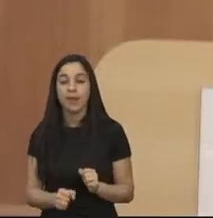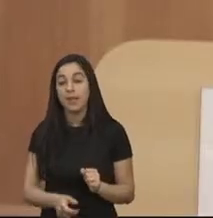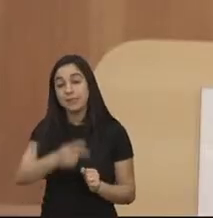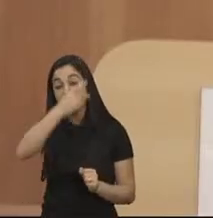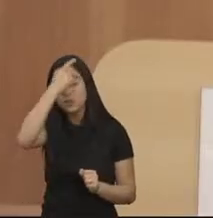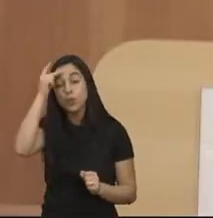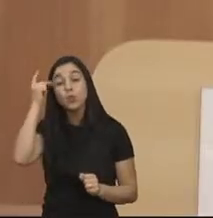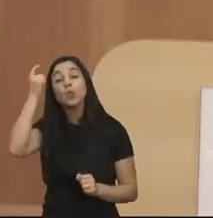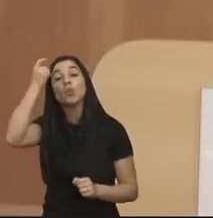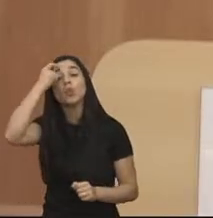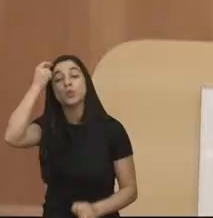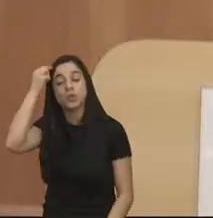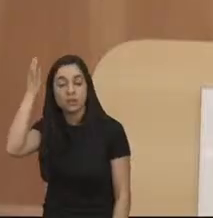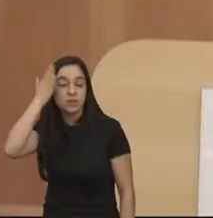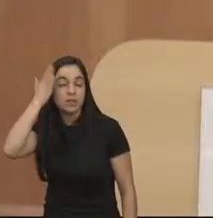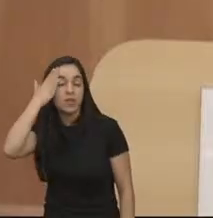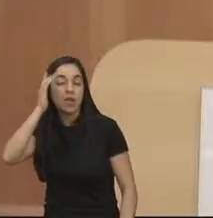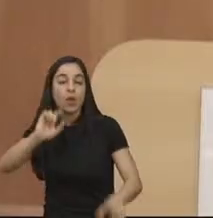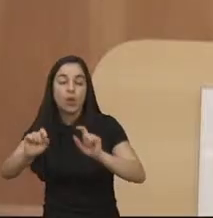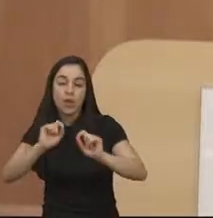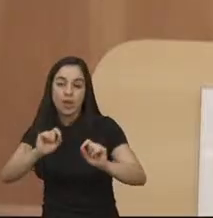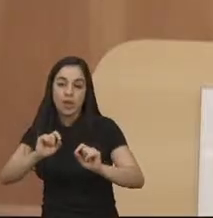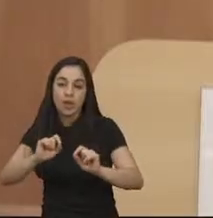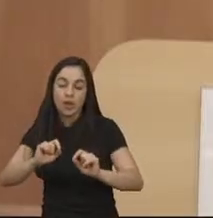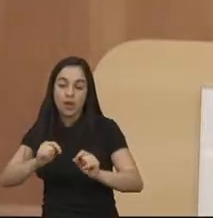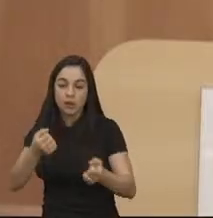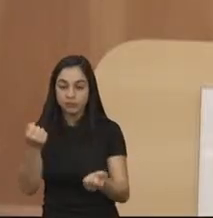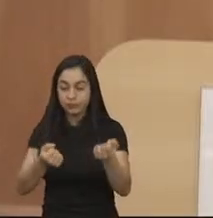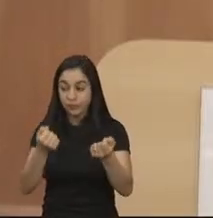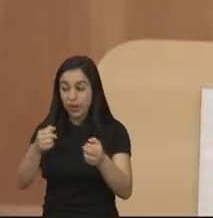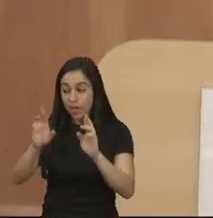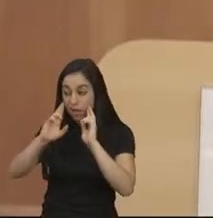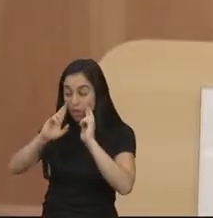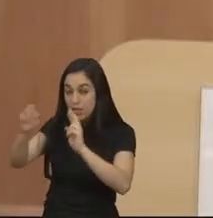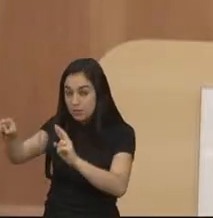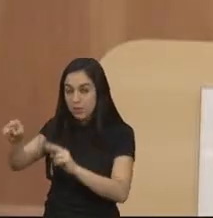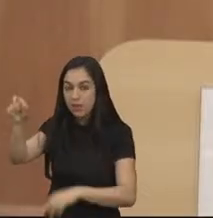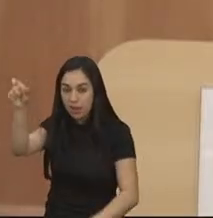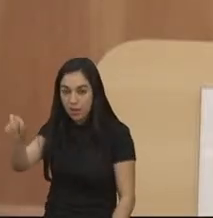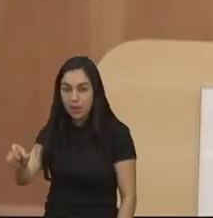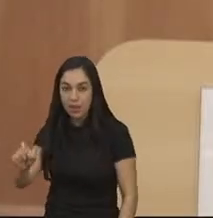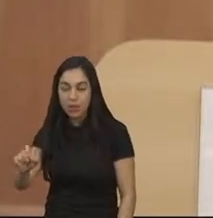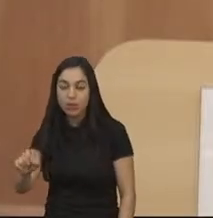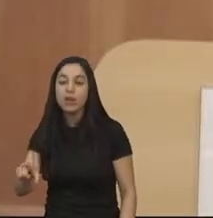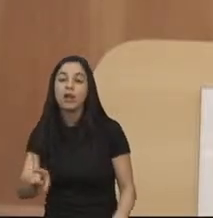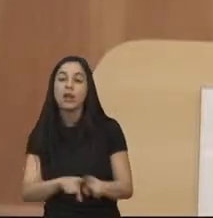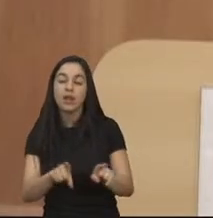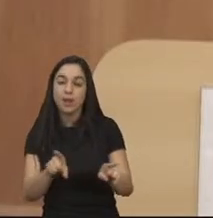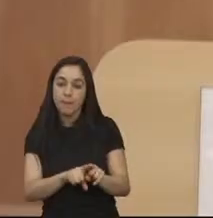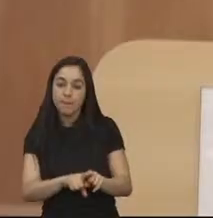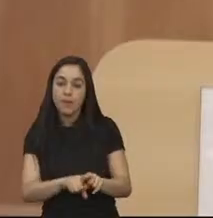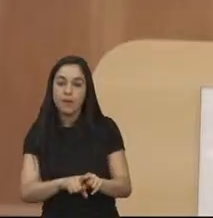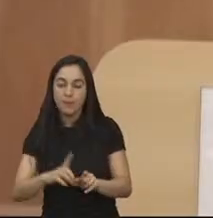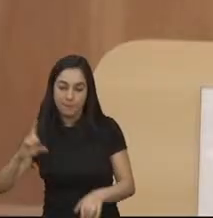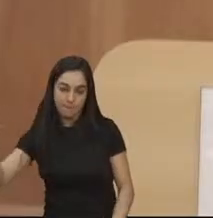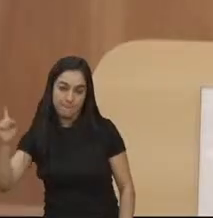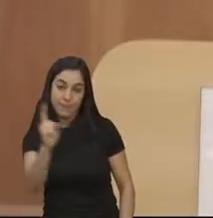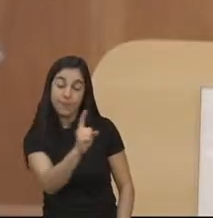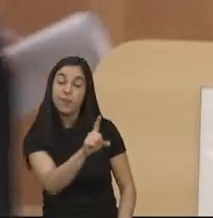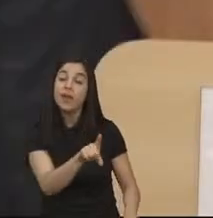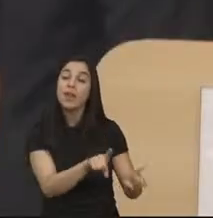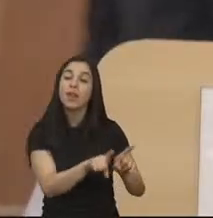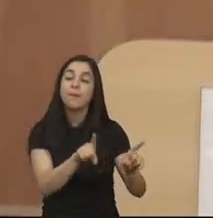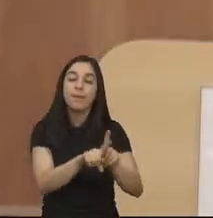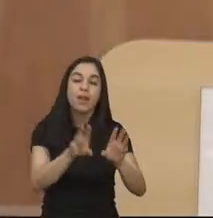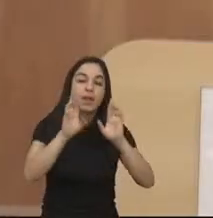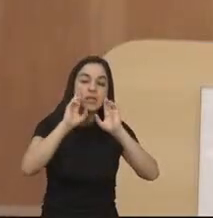terem essa consciência. Primeiro, respeito ao pedestre, depois o ciclista, depois os